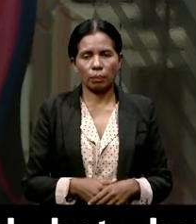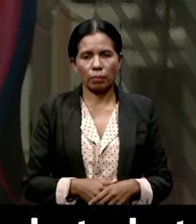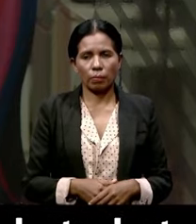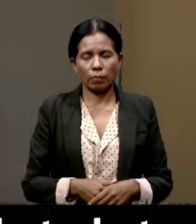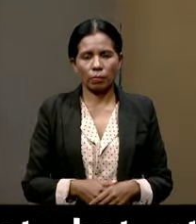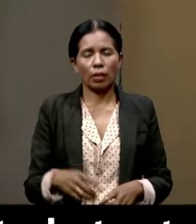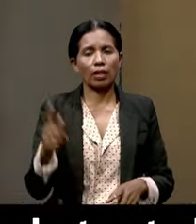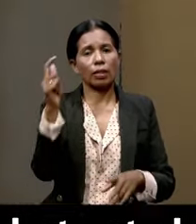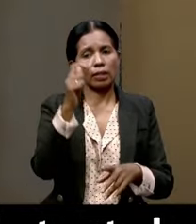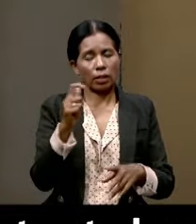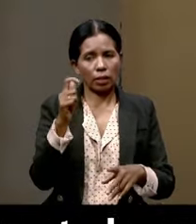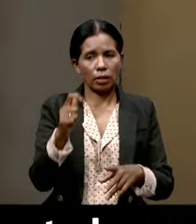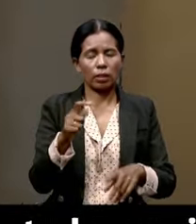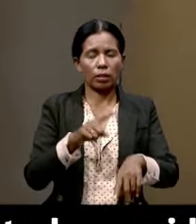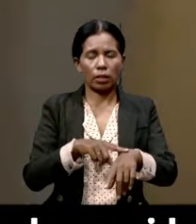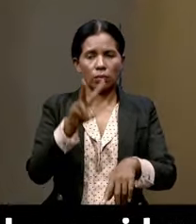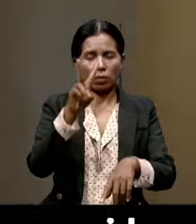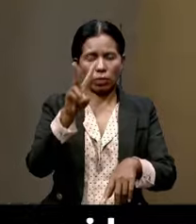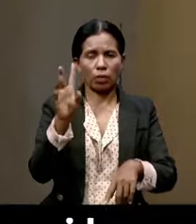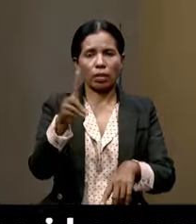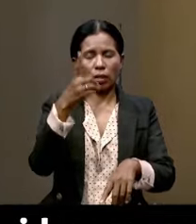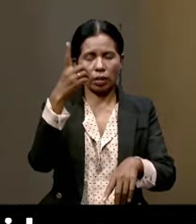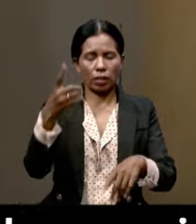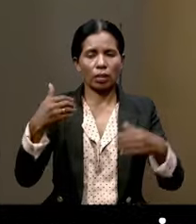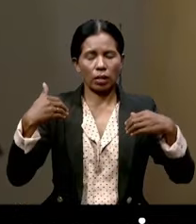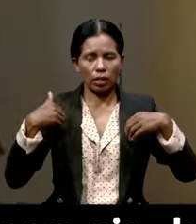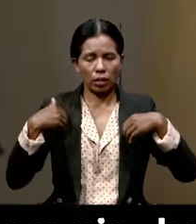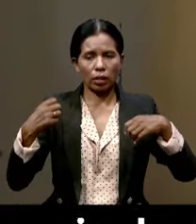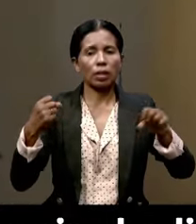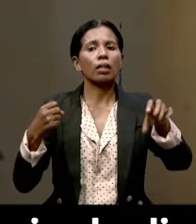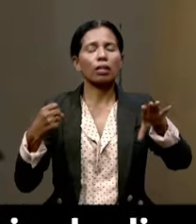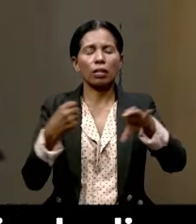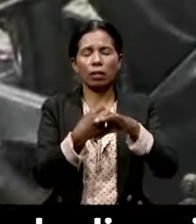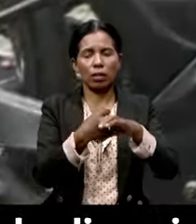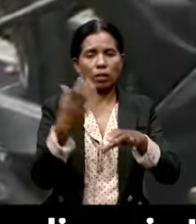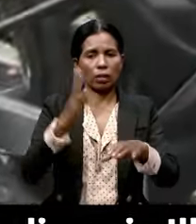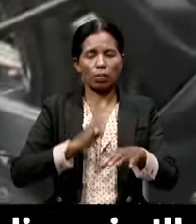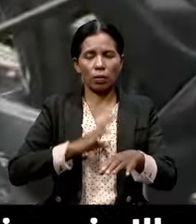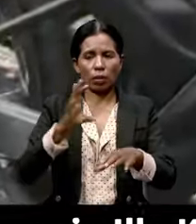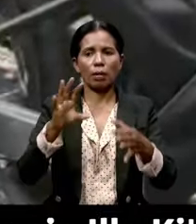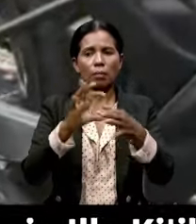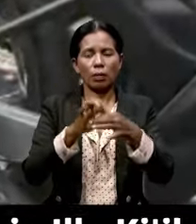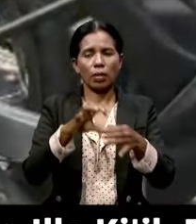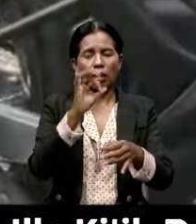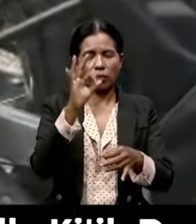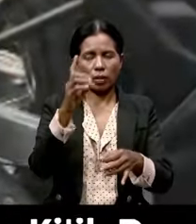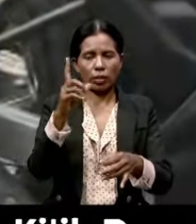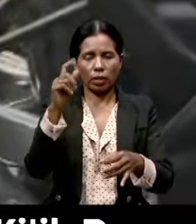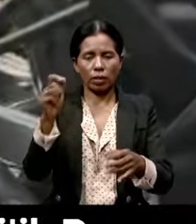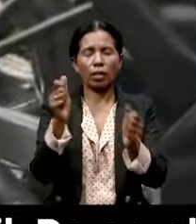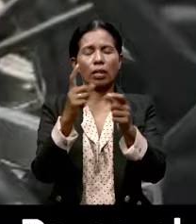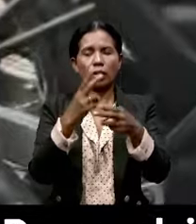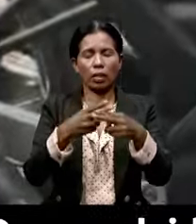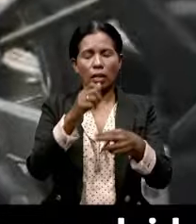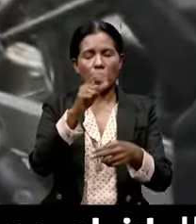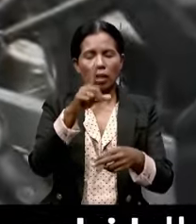E a terça-feira, né, mais ou menos do curua madrugada, acontece acidente de tráfego e a Nagarjo Baucau, onde resulta membro FFDTL Ida Honaran Alessandre